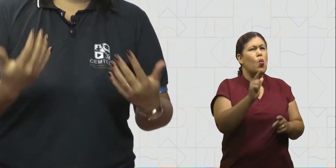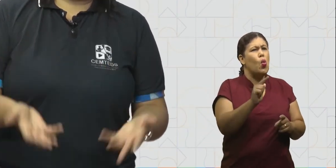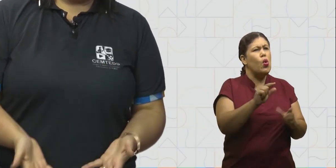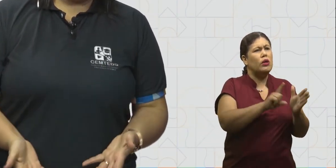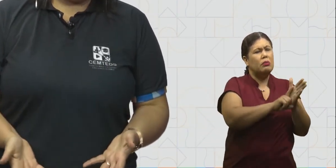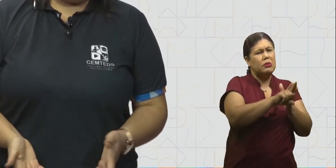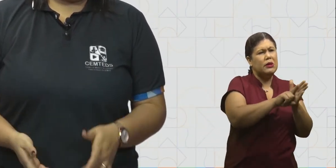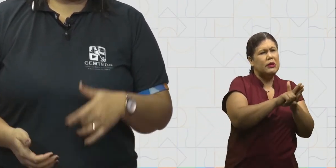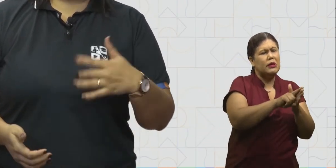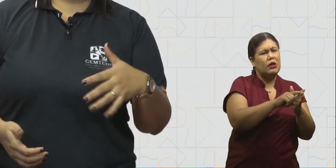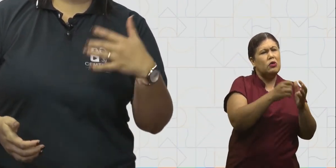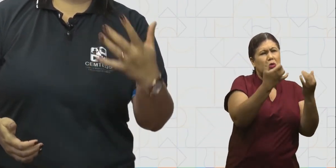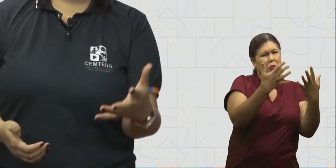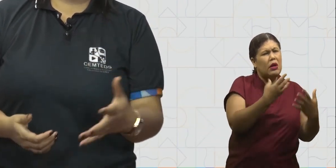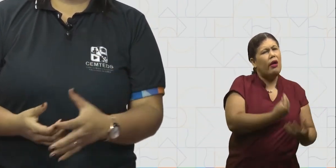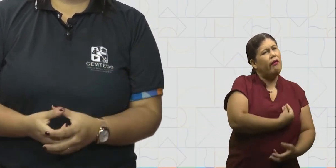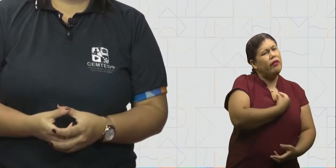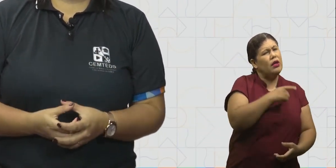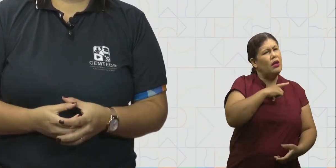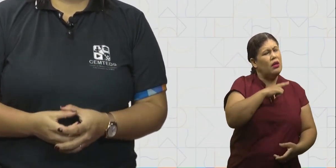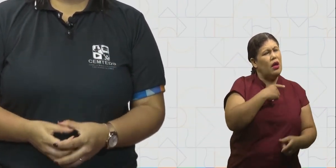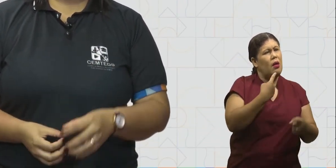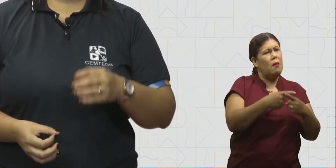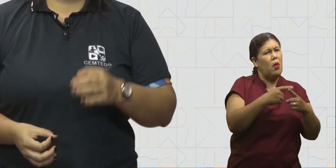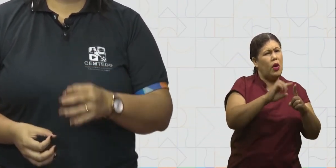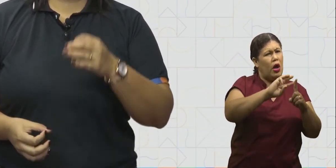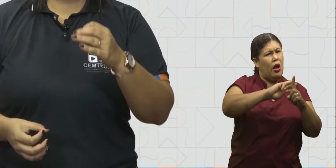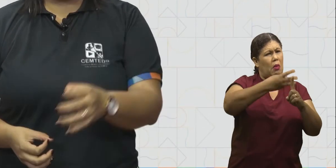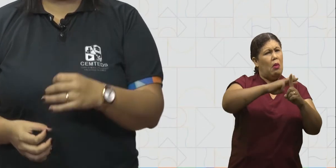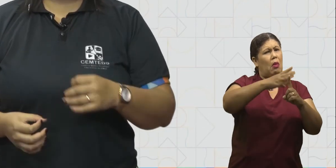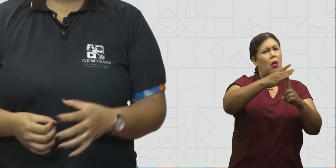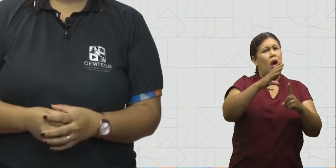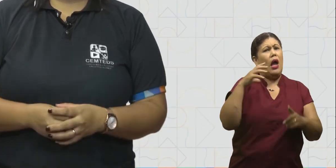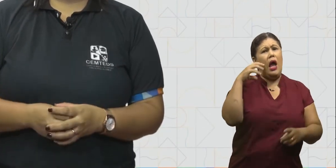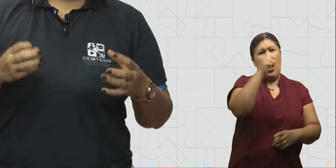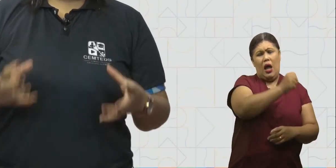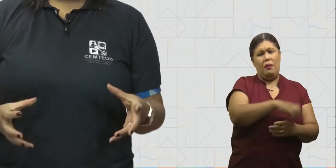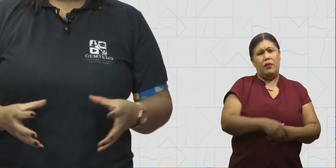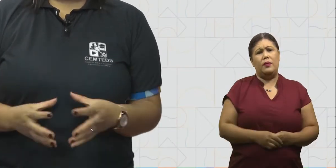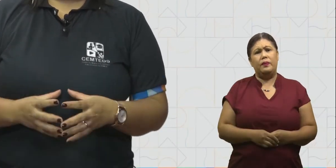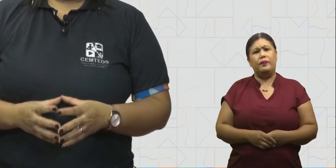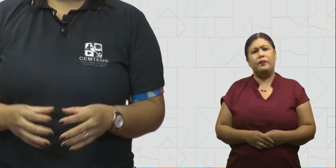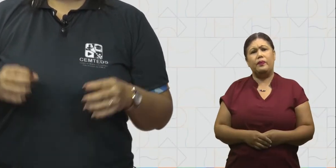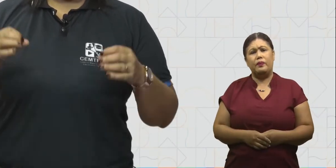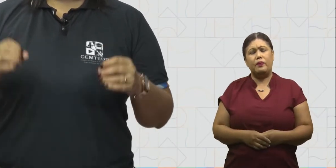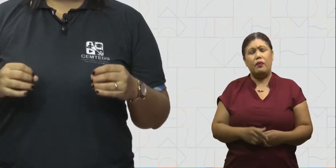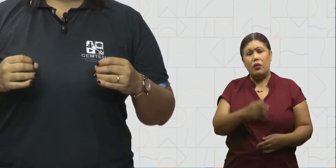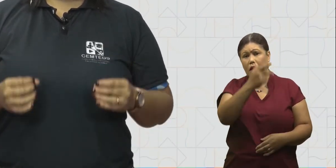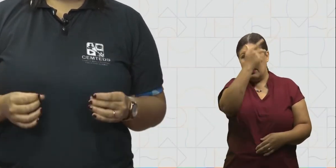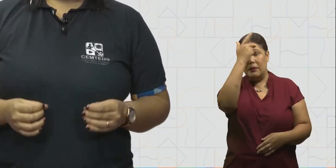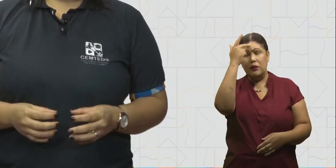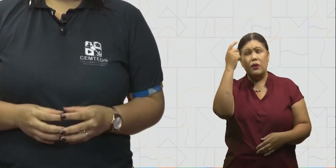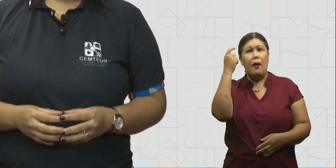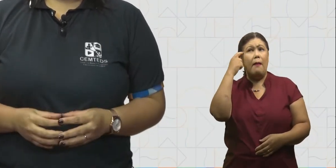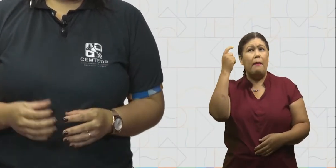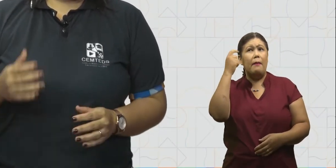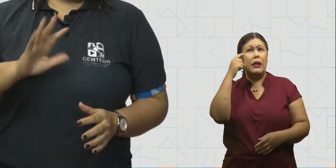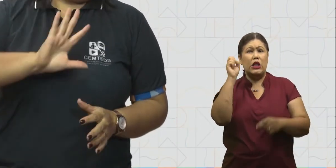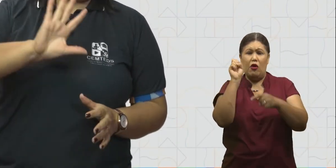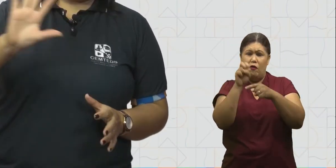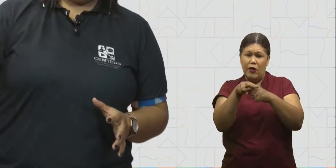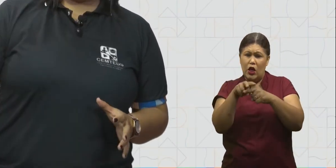se reproduzem? Outros pesquisadores os consideram seres vivos. Muitas pessoas acham que os vírus